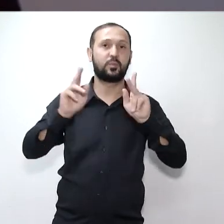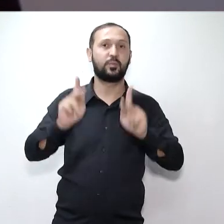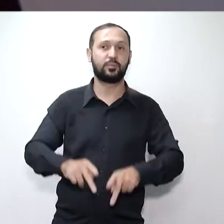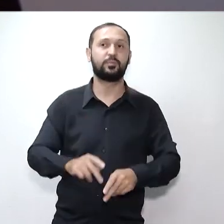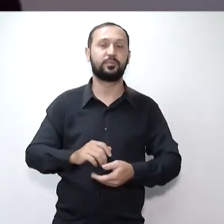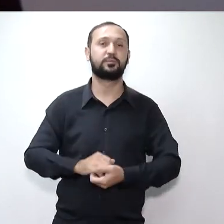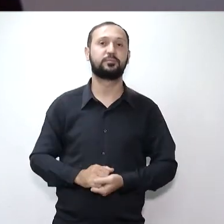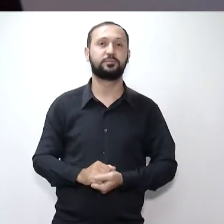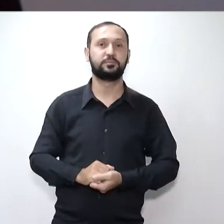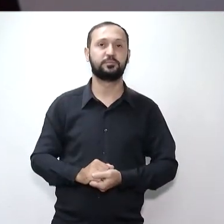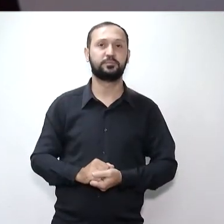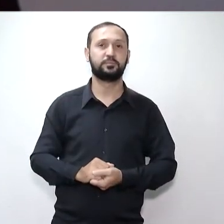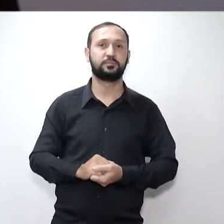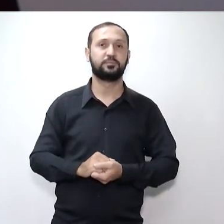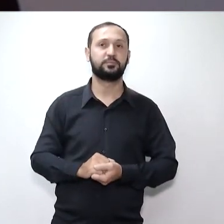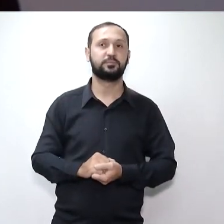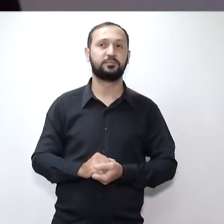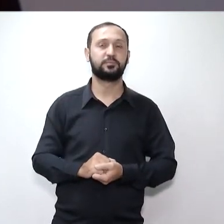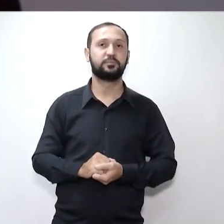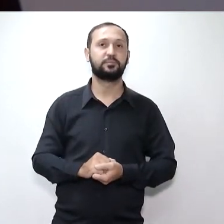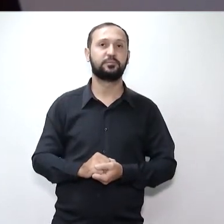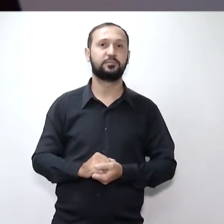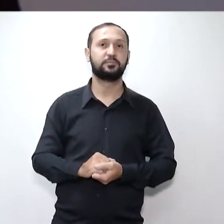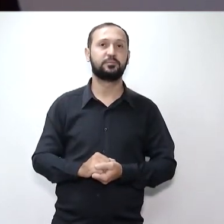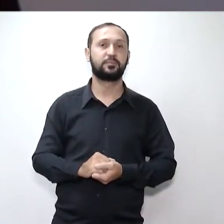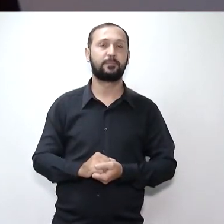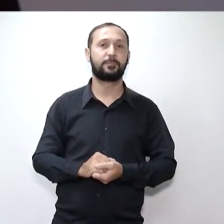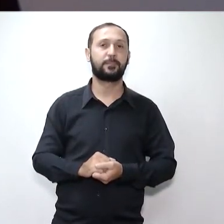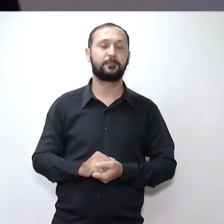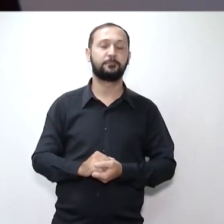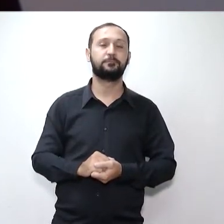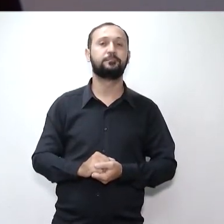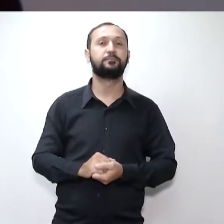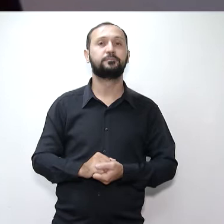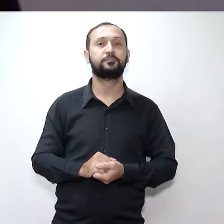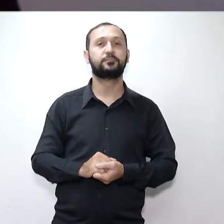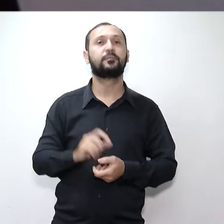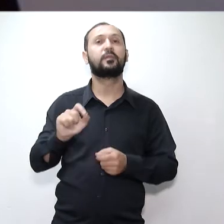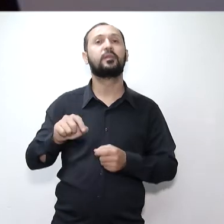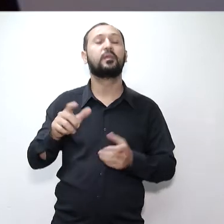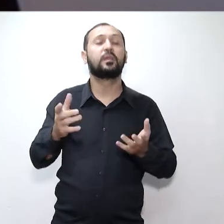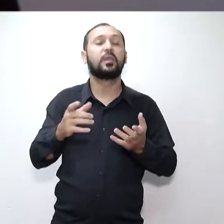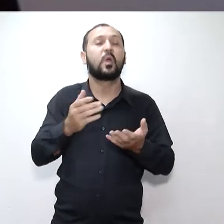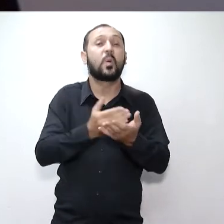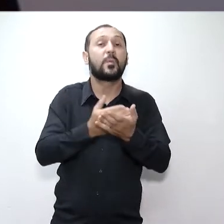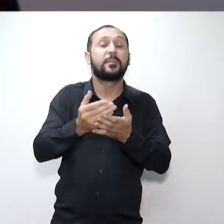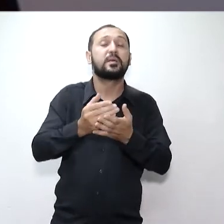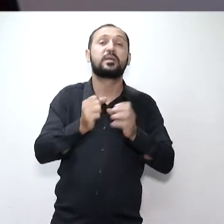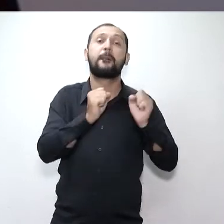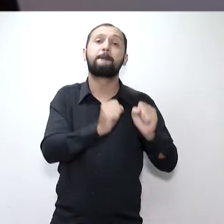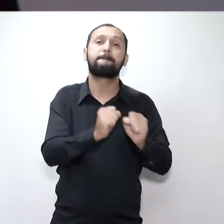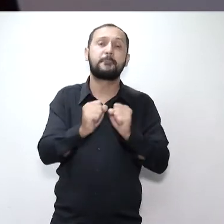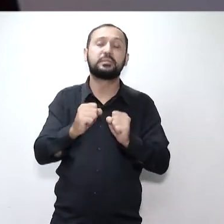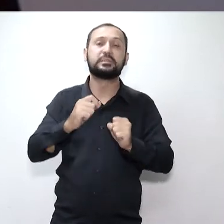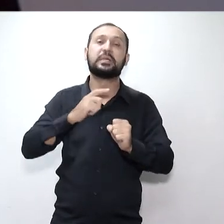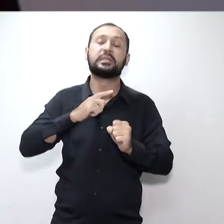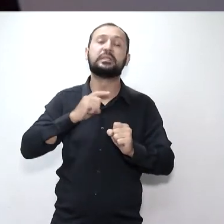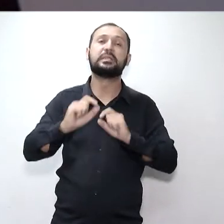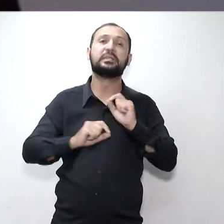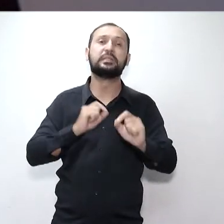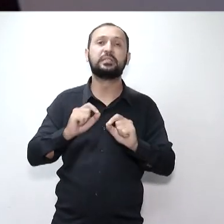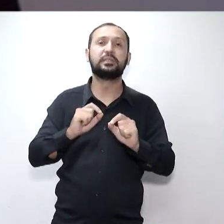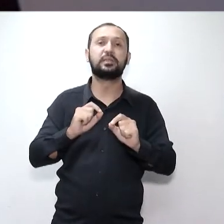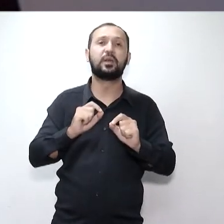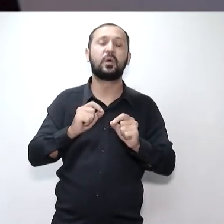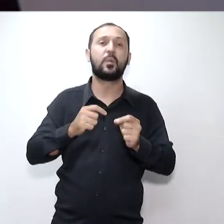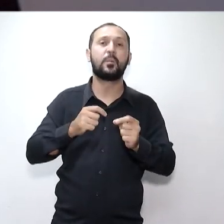não sejam tão extorsivos assim ao nosso servidor público, que se abra uma possibilidade de haver aí